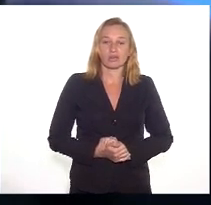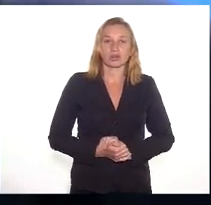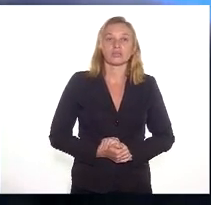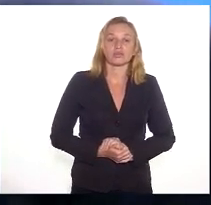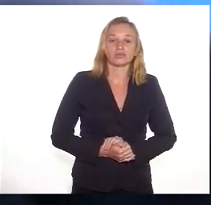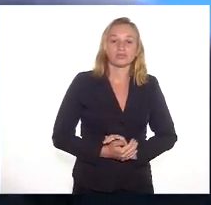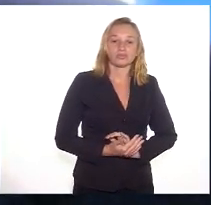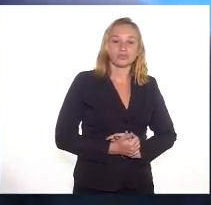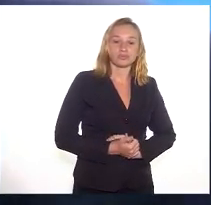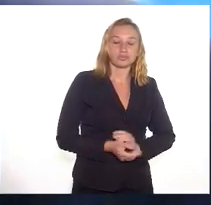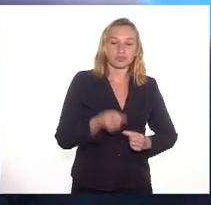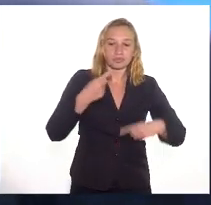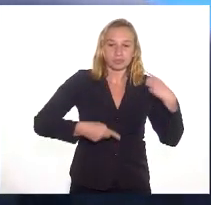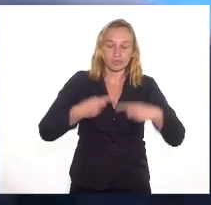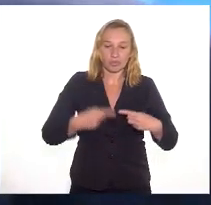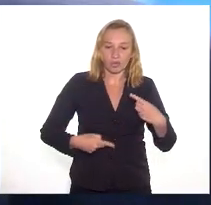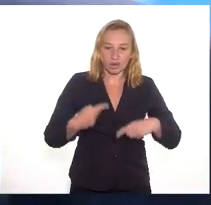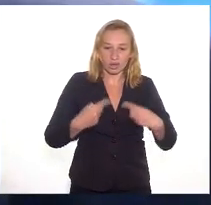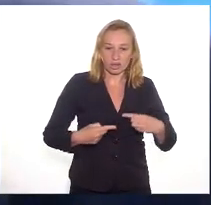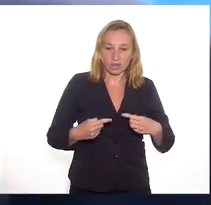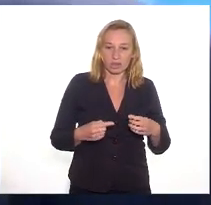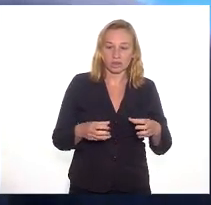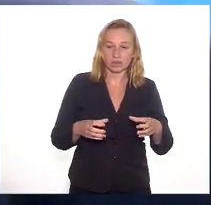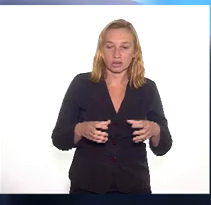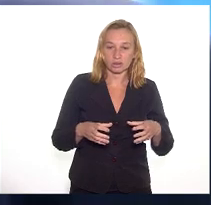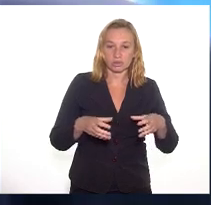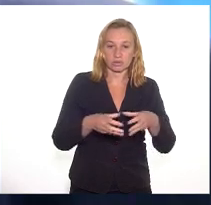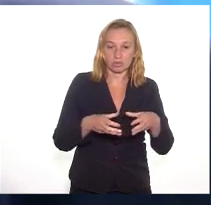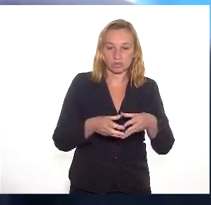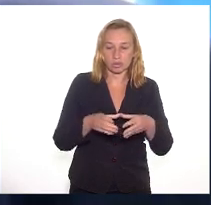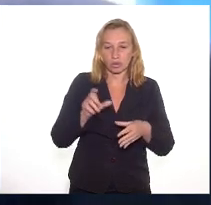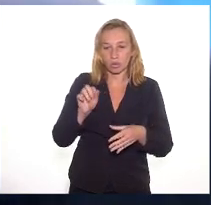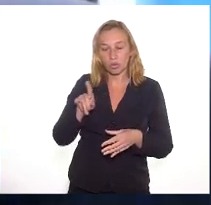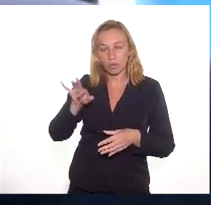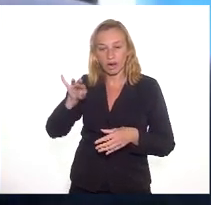Permitir parecer pela Política Urbana, Habitação e Assuntos Fundiários, deputado Zeidan.